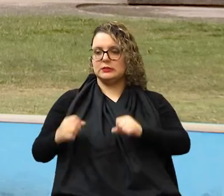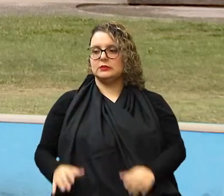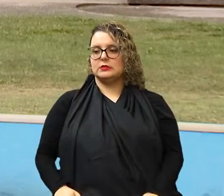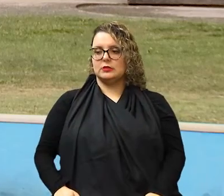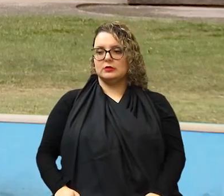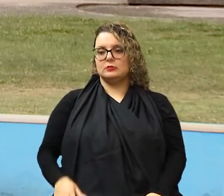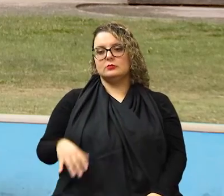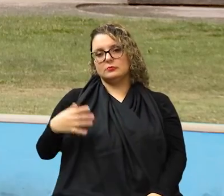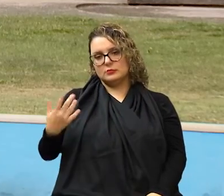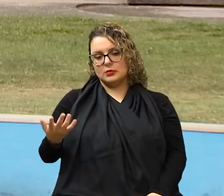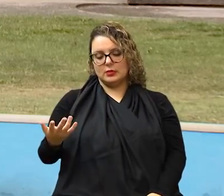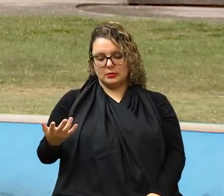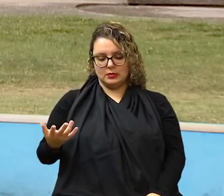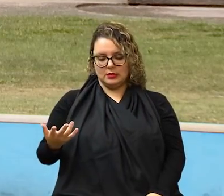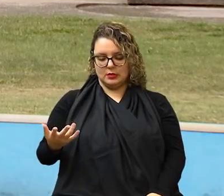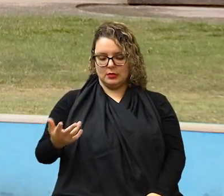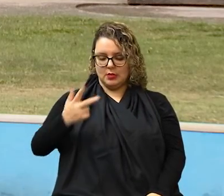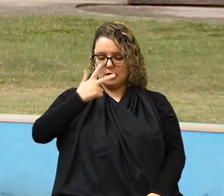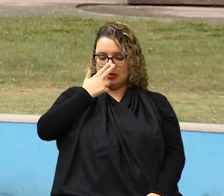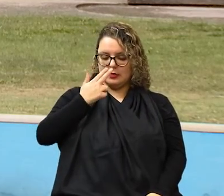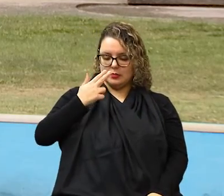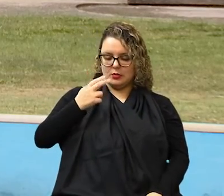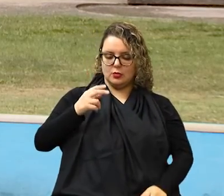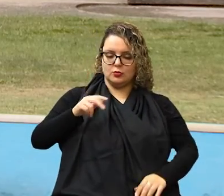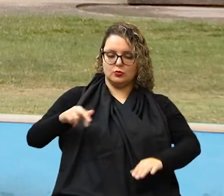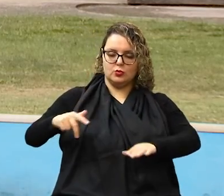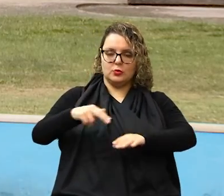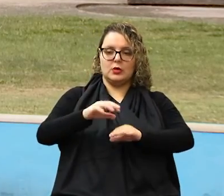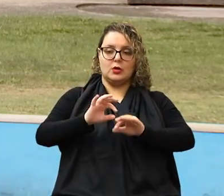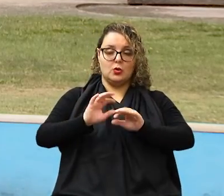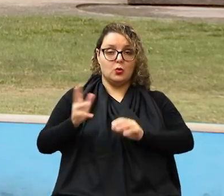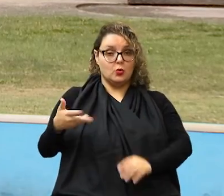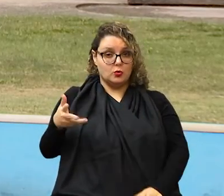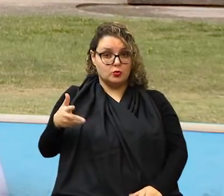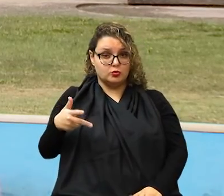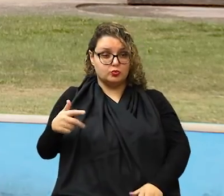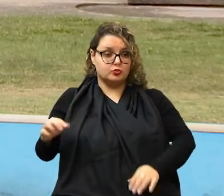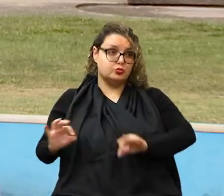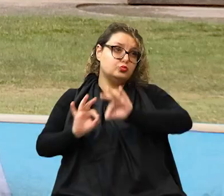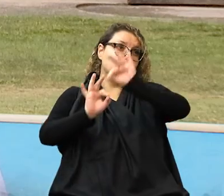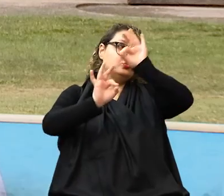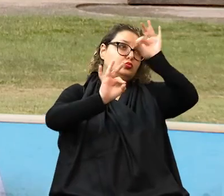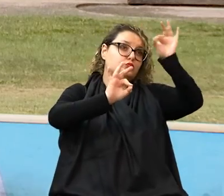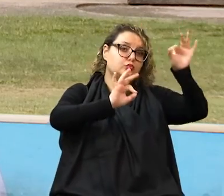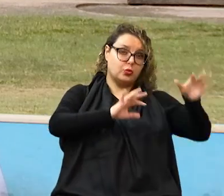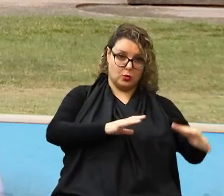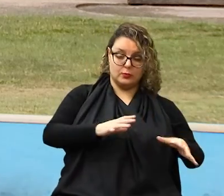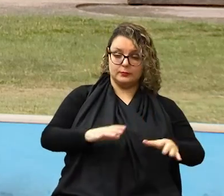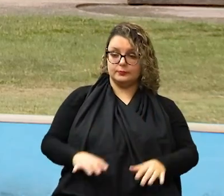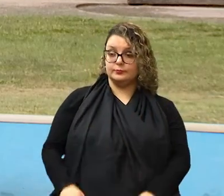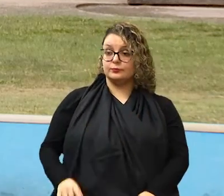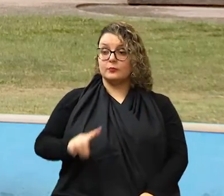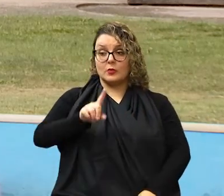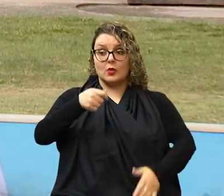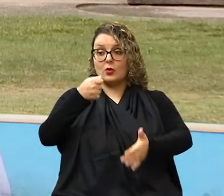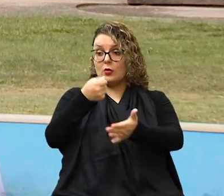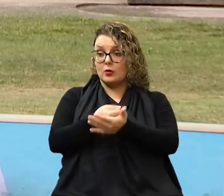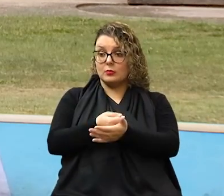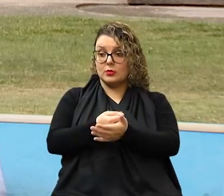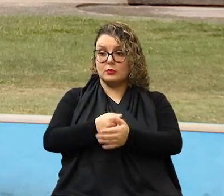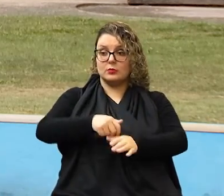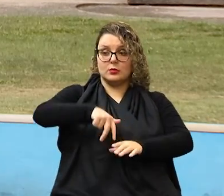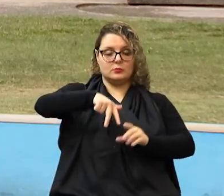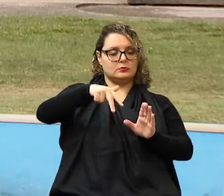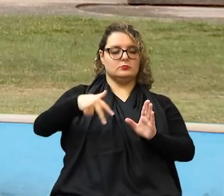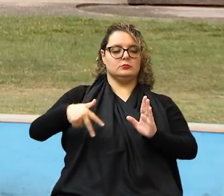que vamos guardar a semelhança ao salto em distância, que é correr e saltar o mais alto possível. Não é